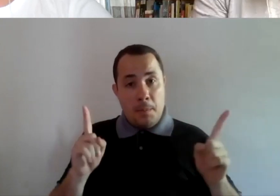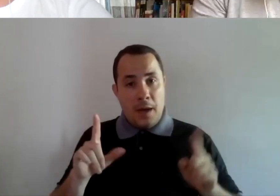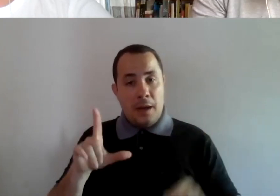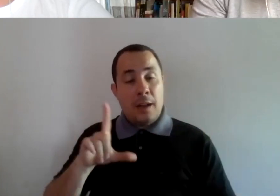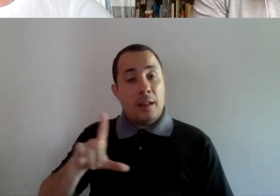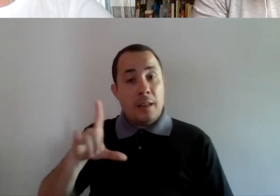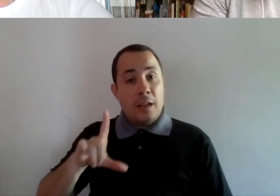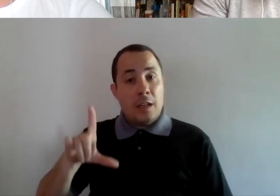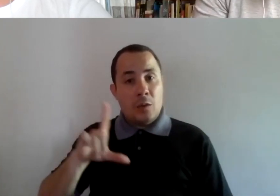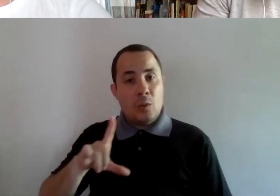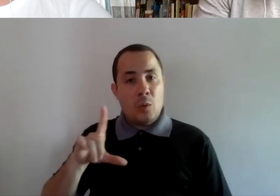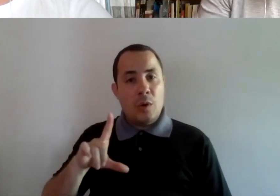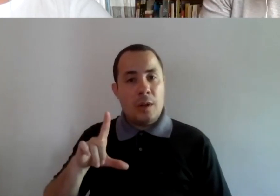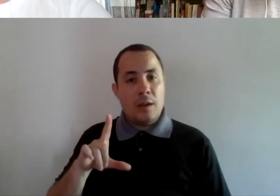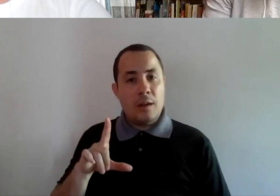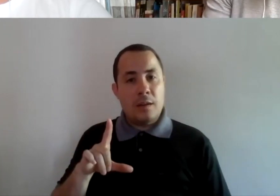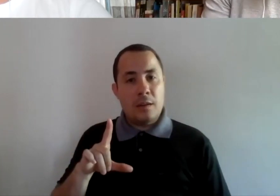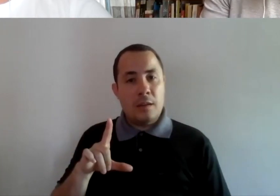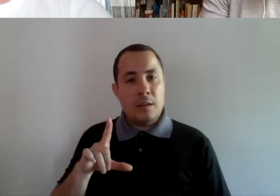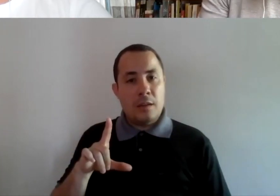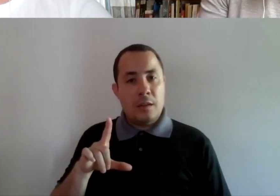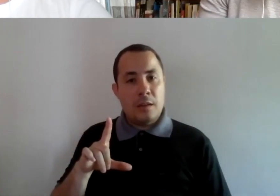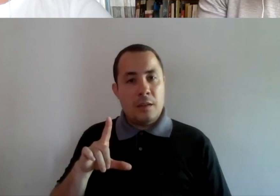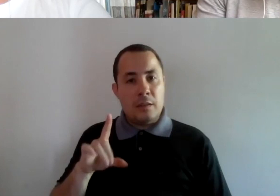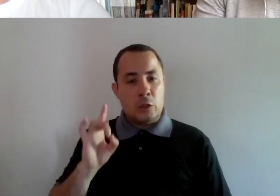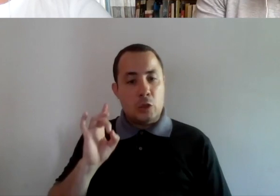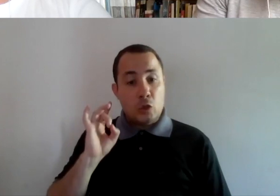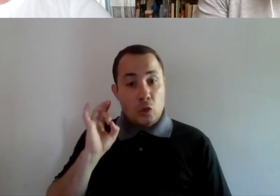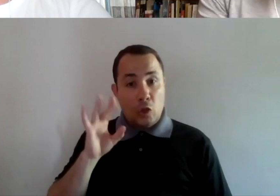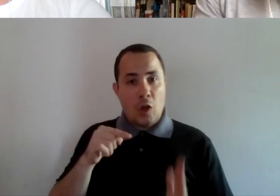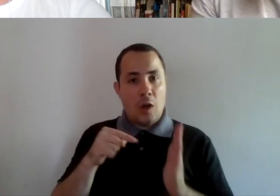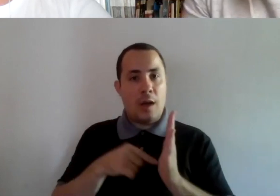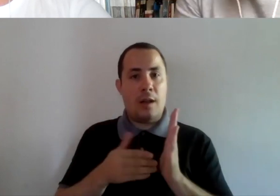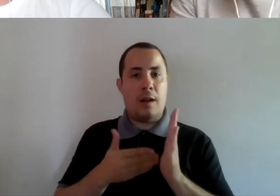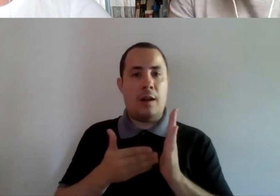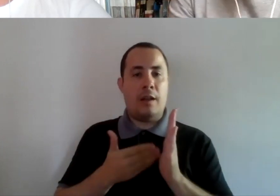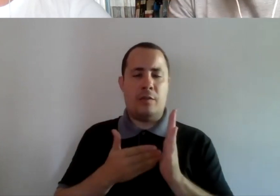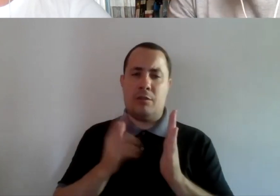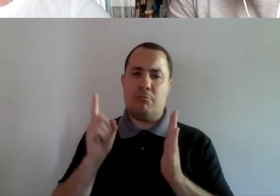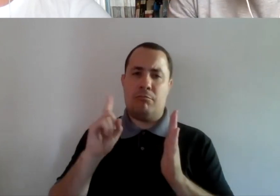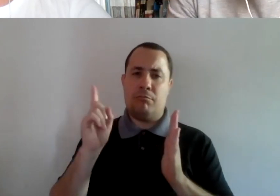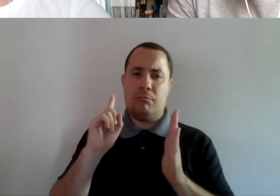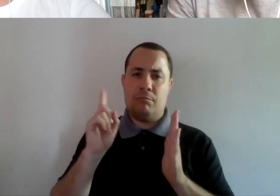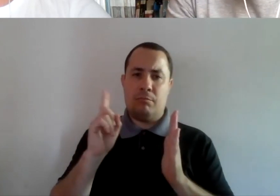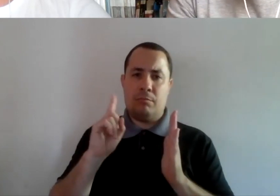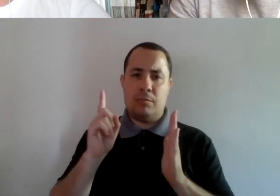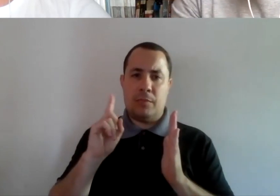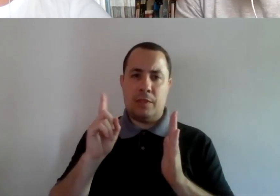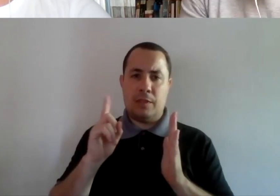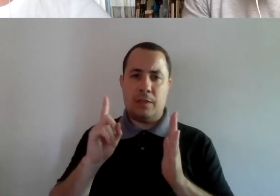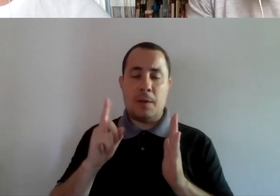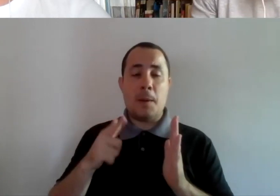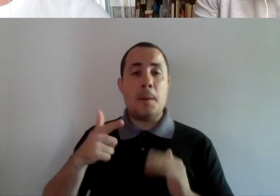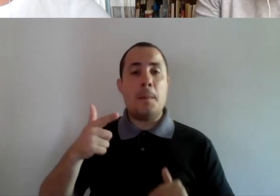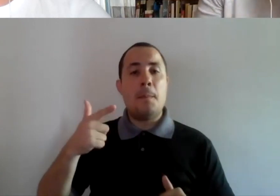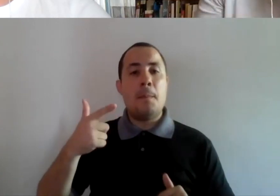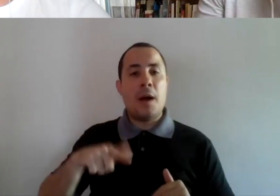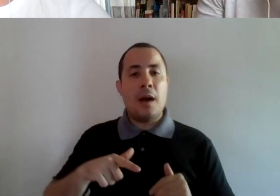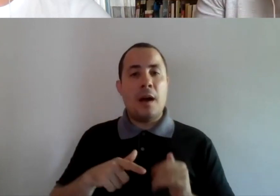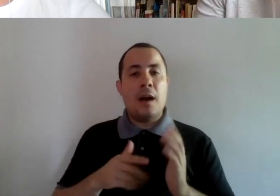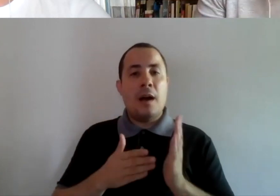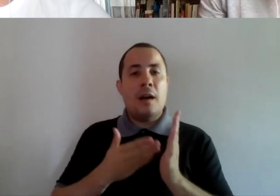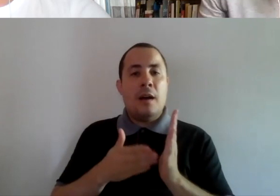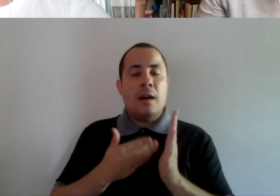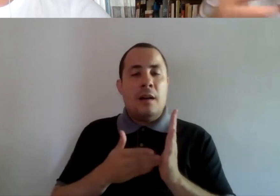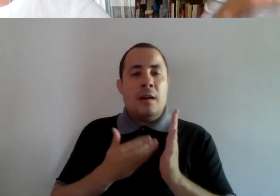não está presa ao livro. E uma coisa que a mesma pesquisa, né, Retratos de Leitura, mostra é como,